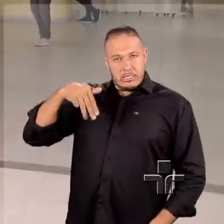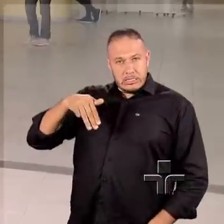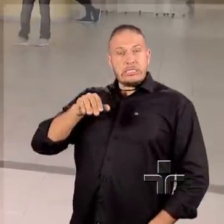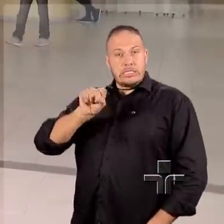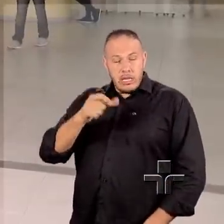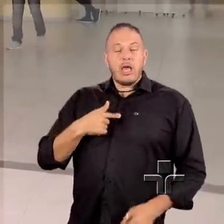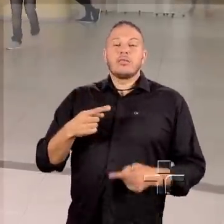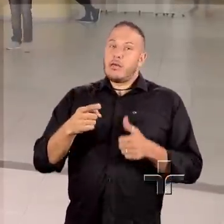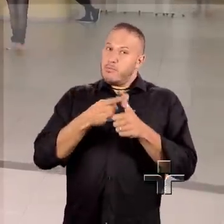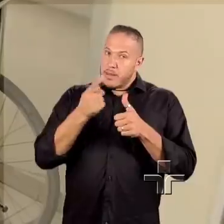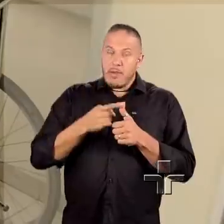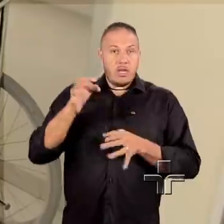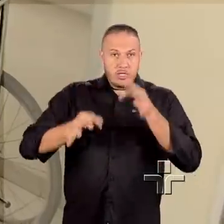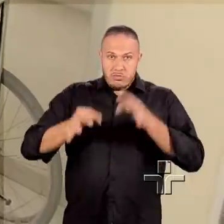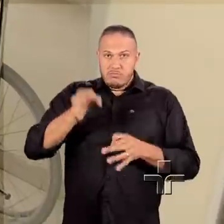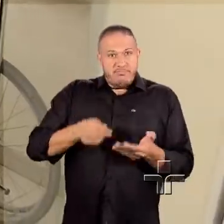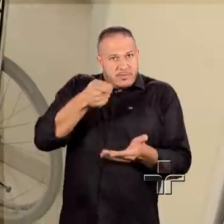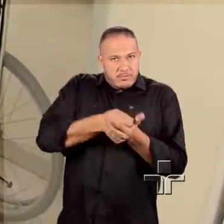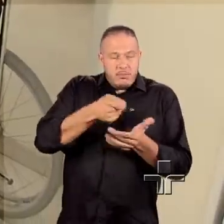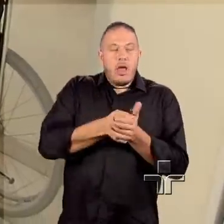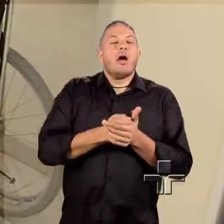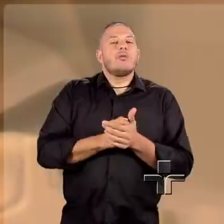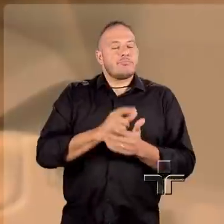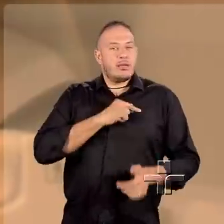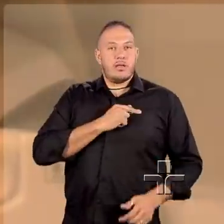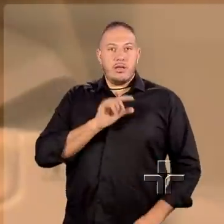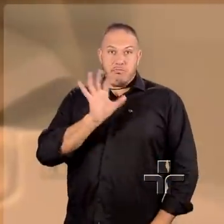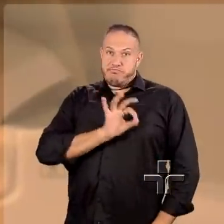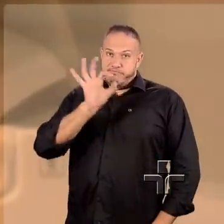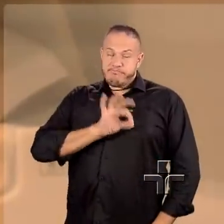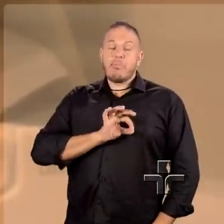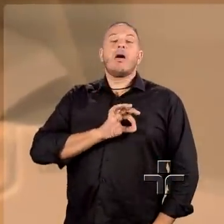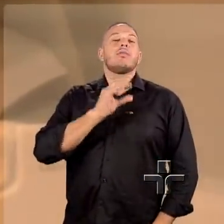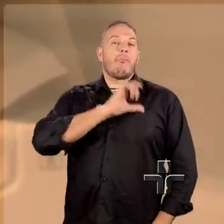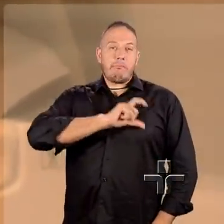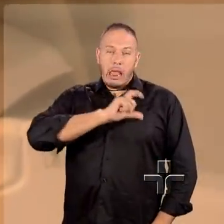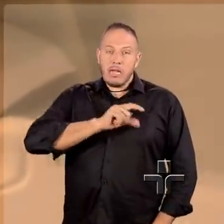Primeiro, a Justiça estabeleceu reajustes dos planos individuais em